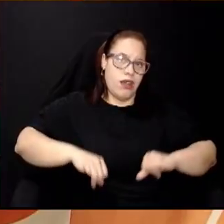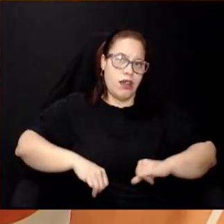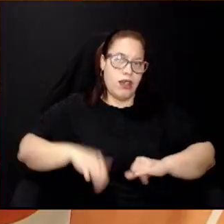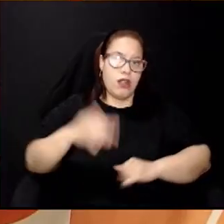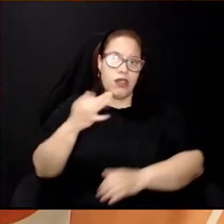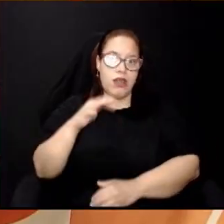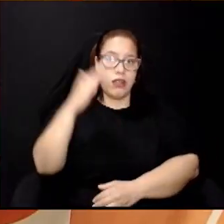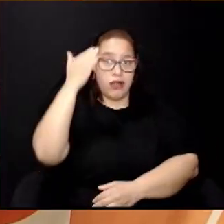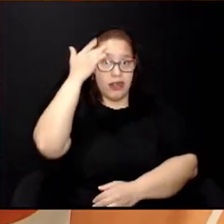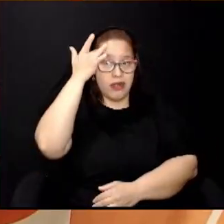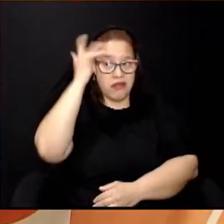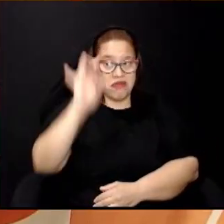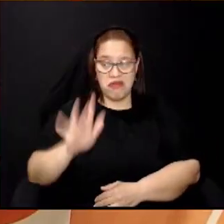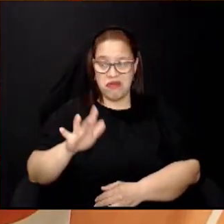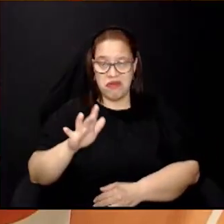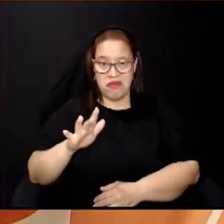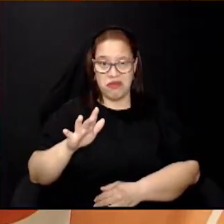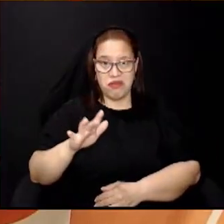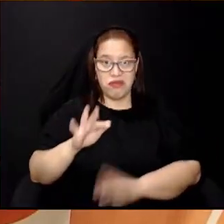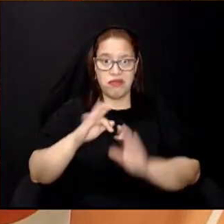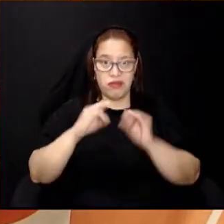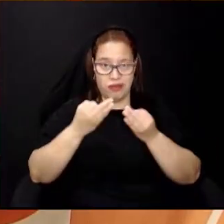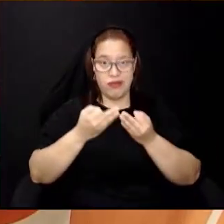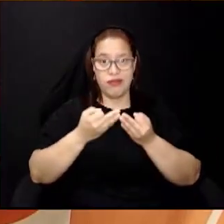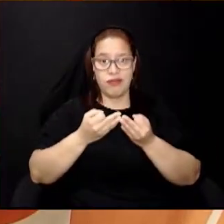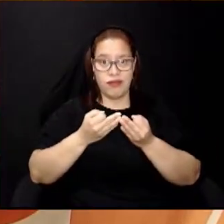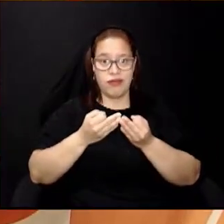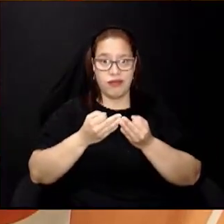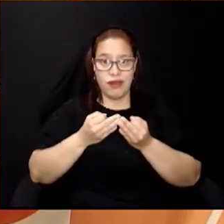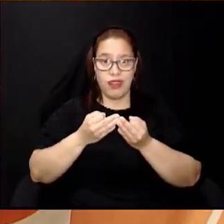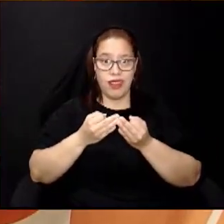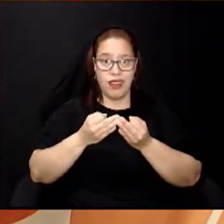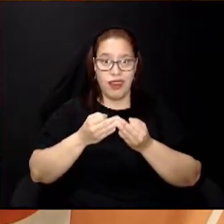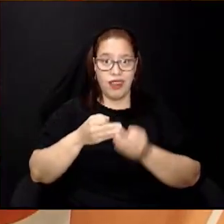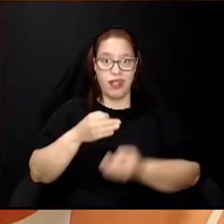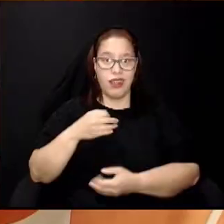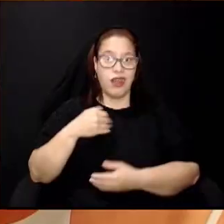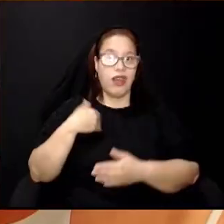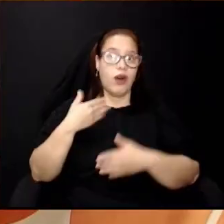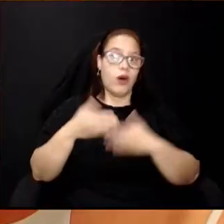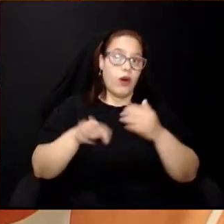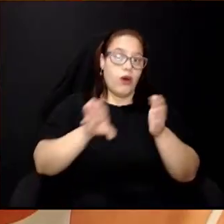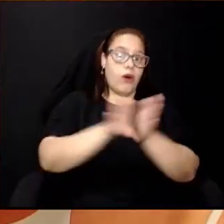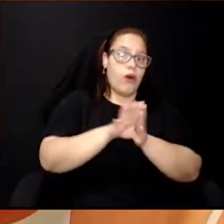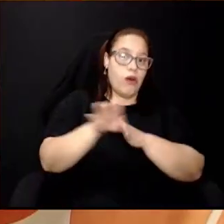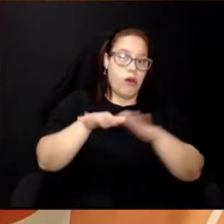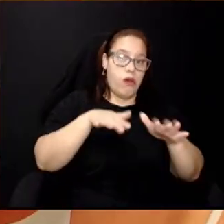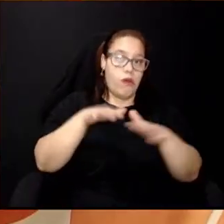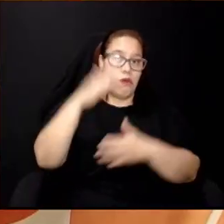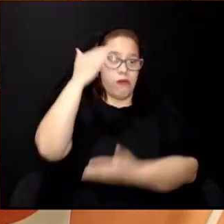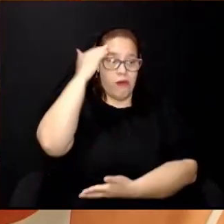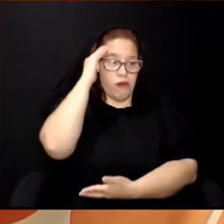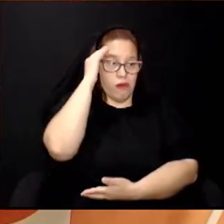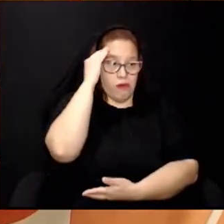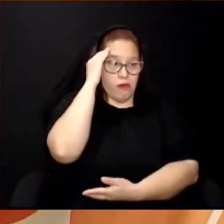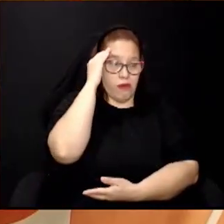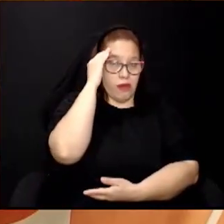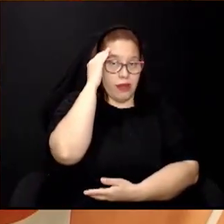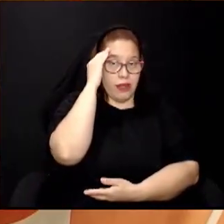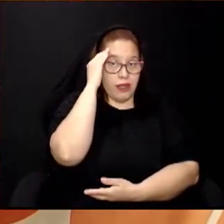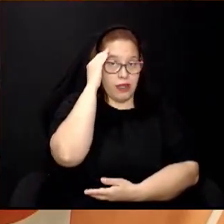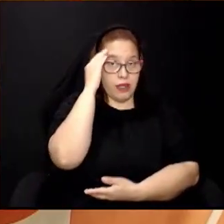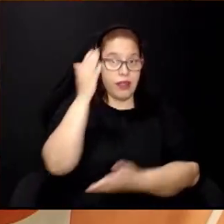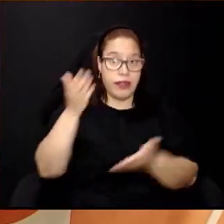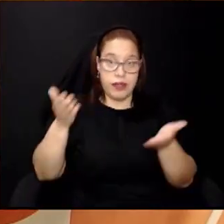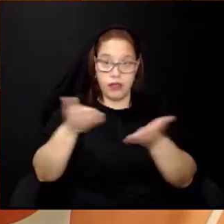entendidos, inclusive na família. Né? Porque pra gente, até a gente chegar nesse momento de entender e de, até hoje, com eles